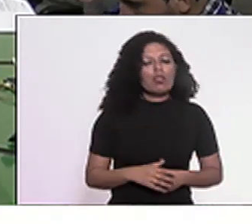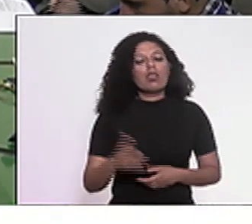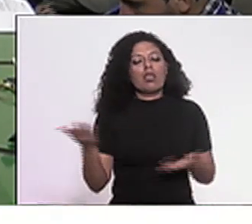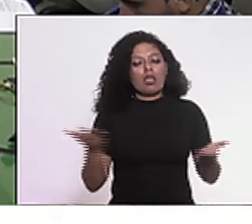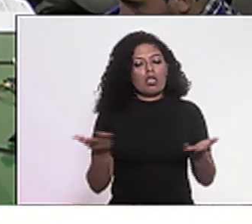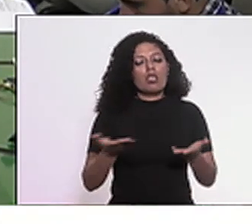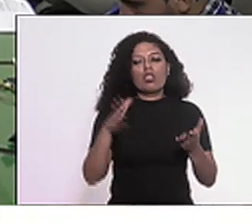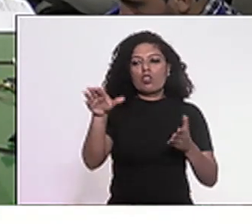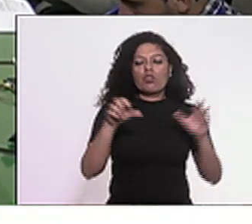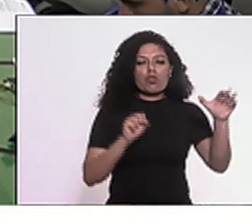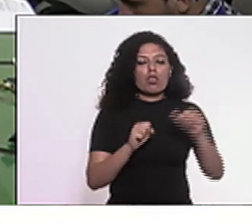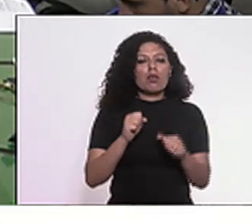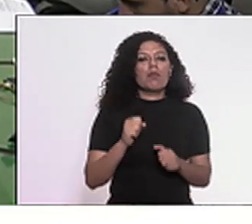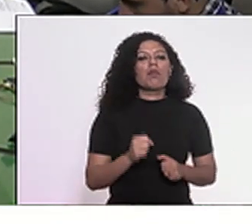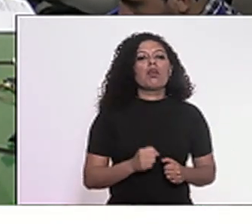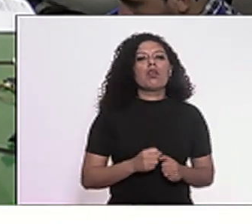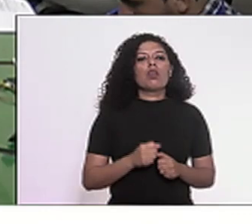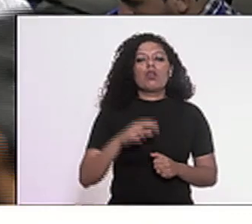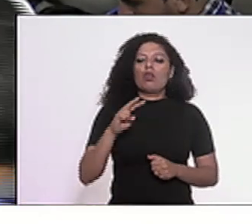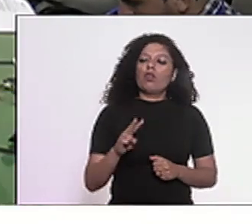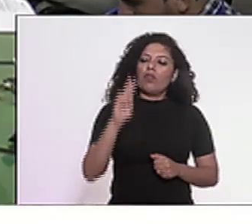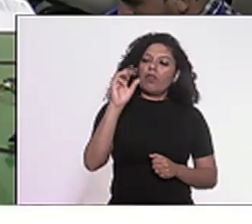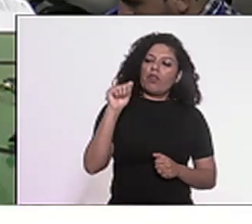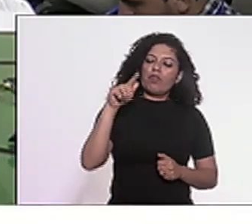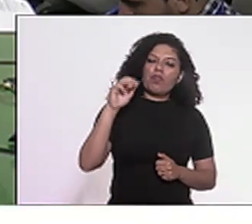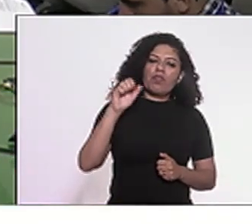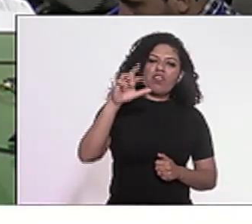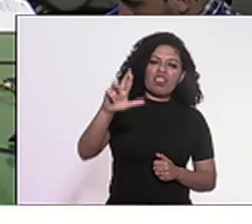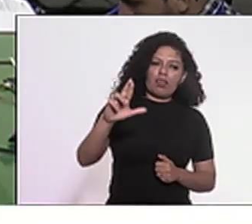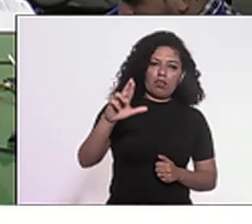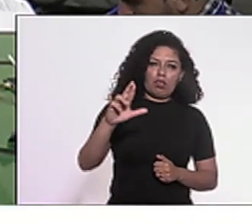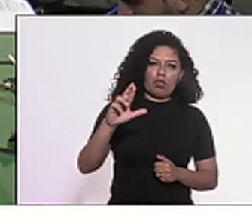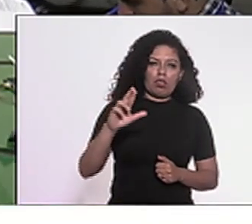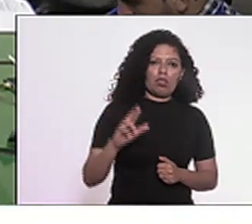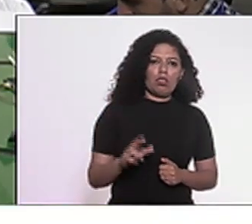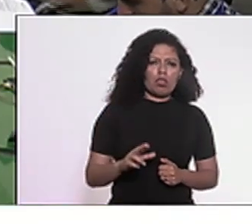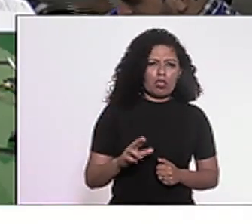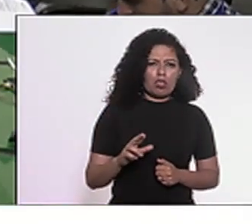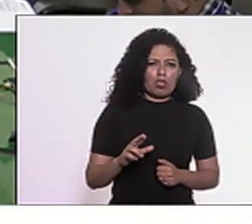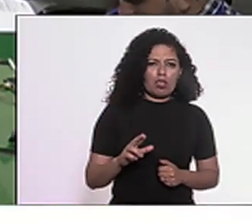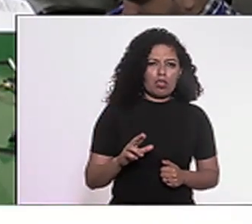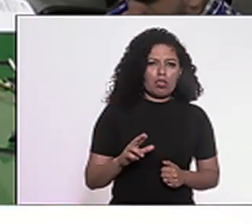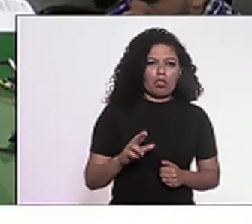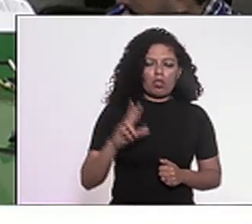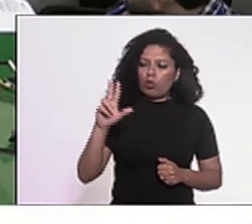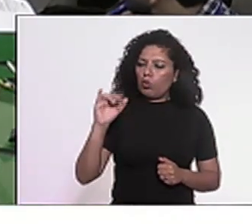a palavra para o senhor Wagner Wyss. É assim que se pronuncia?